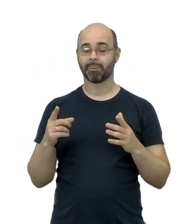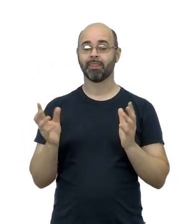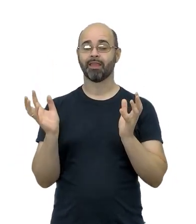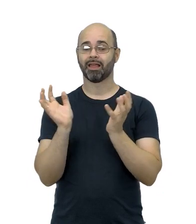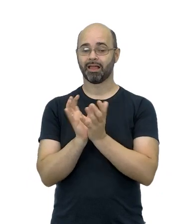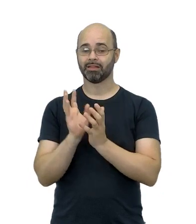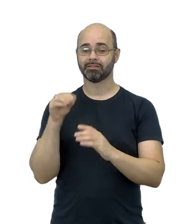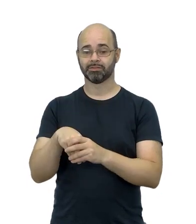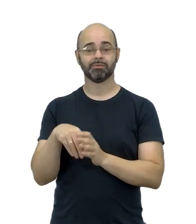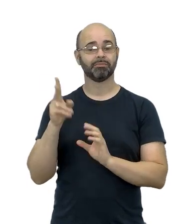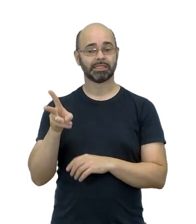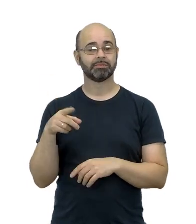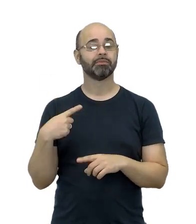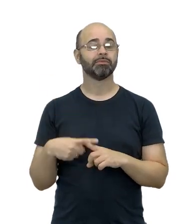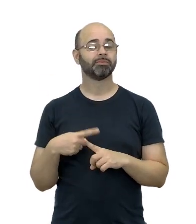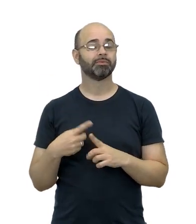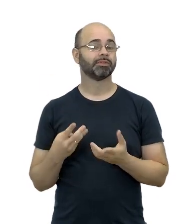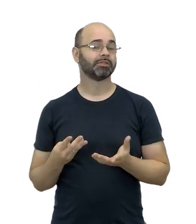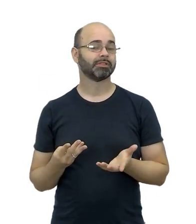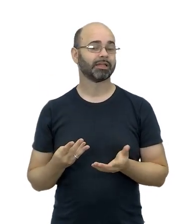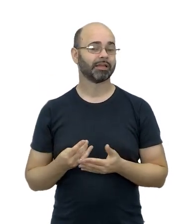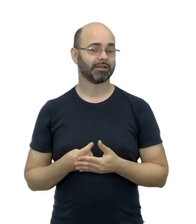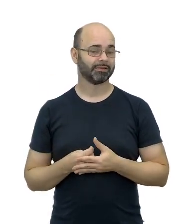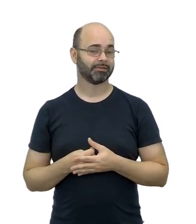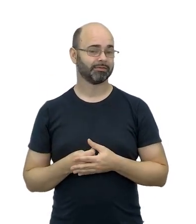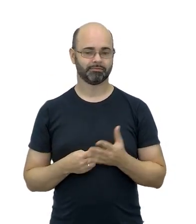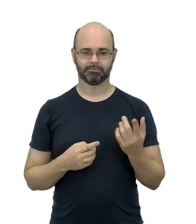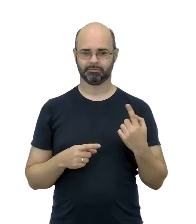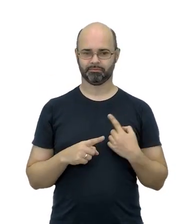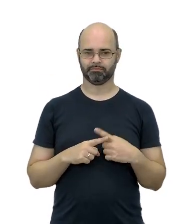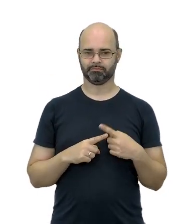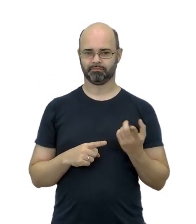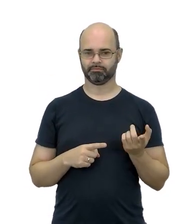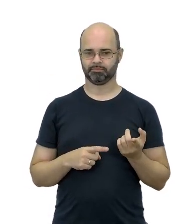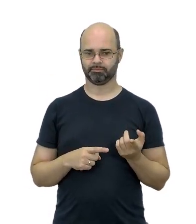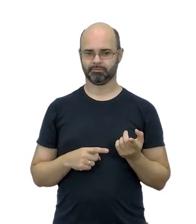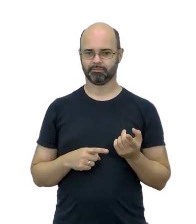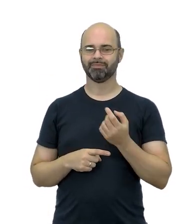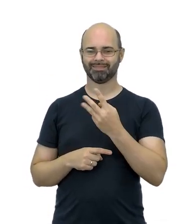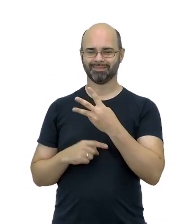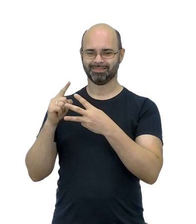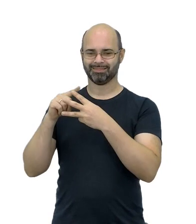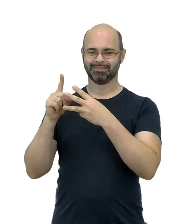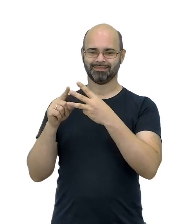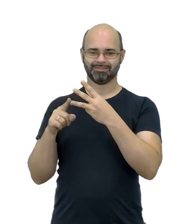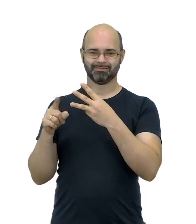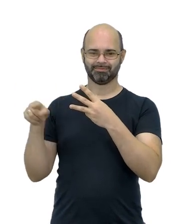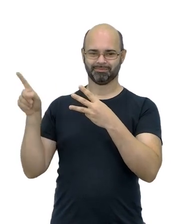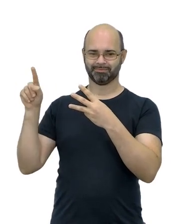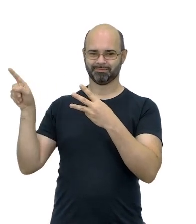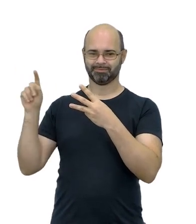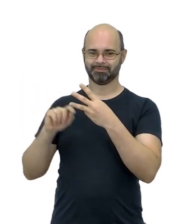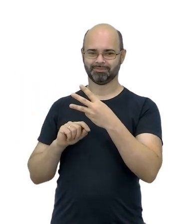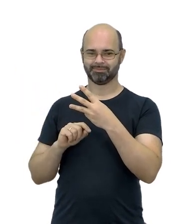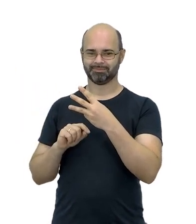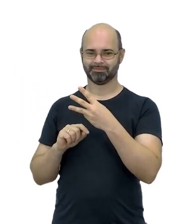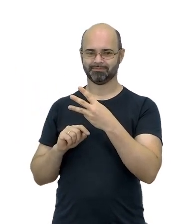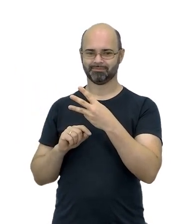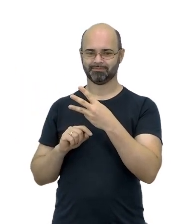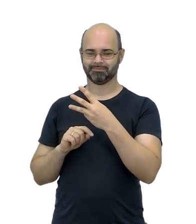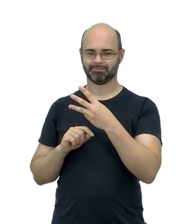Por que eu posso falar isso, professora Suzete? Olha, essas 3 figuras possuem